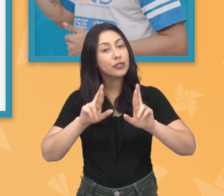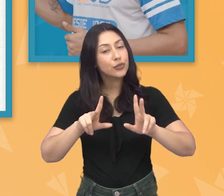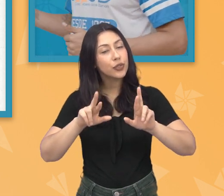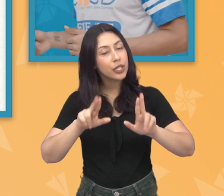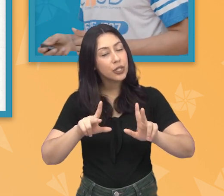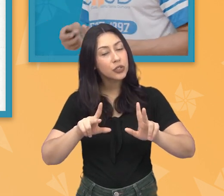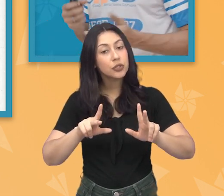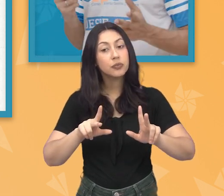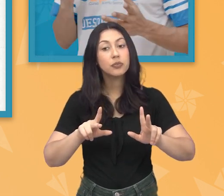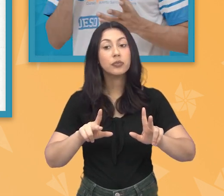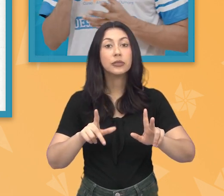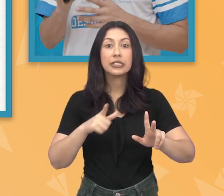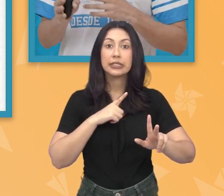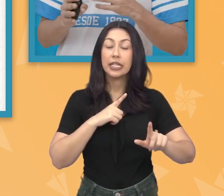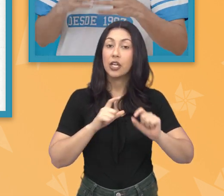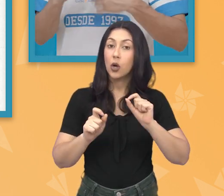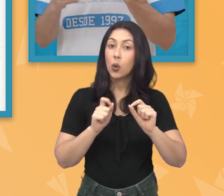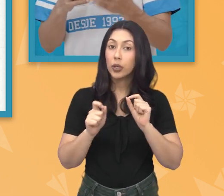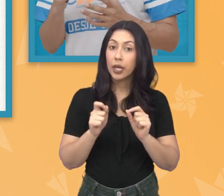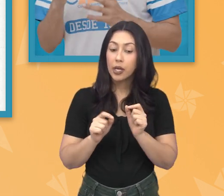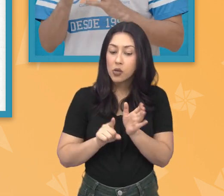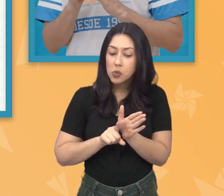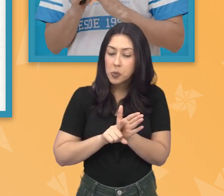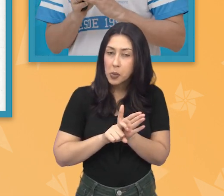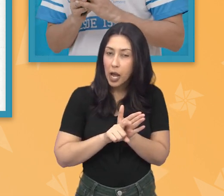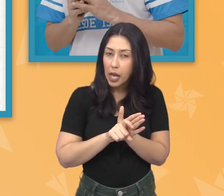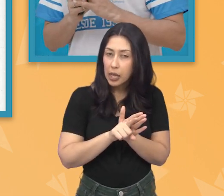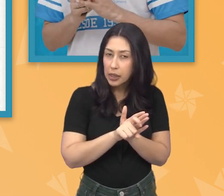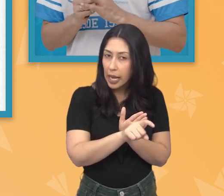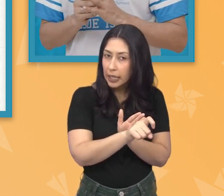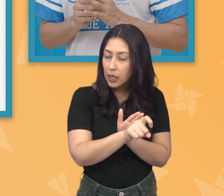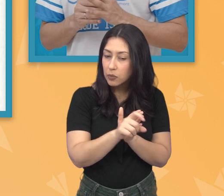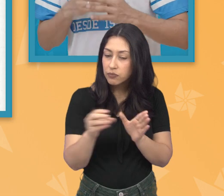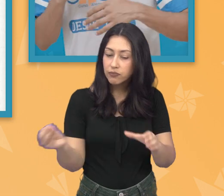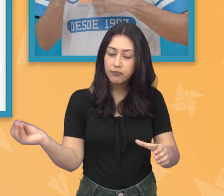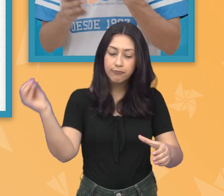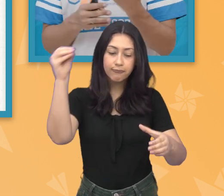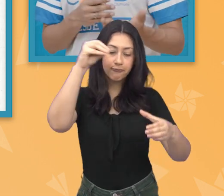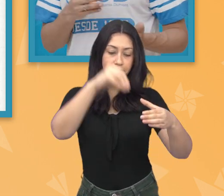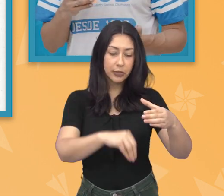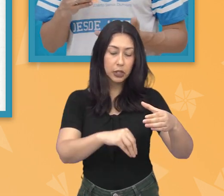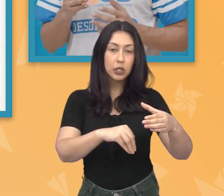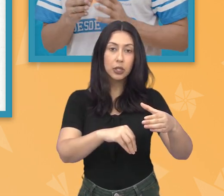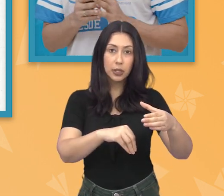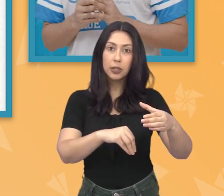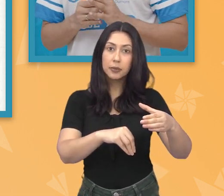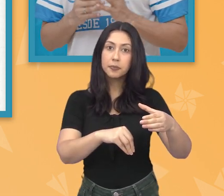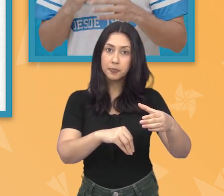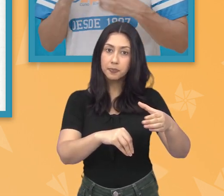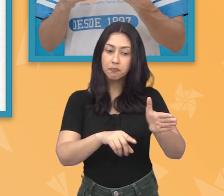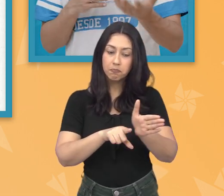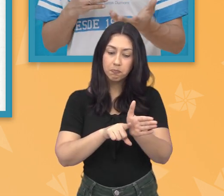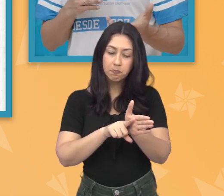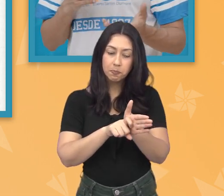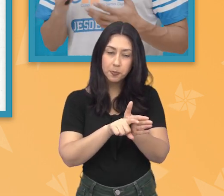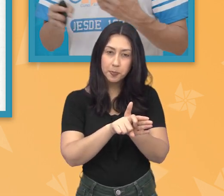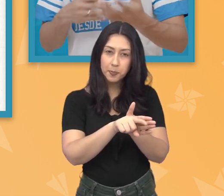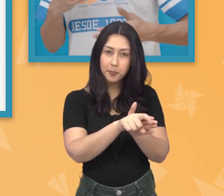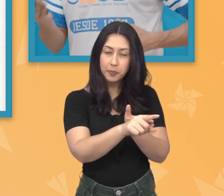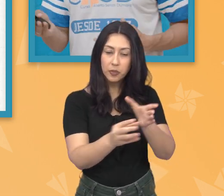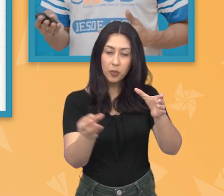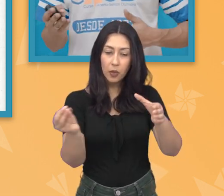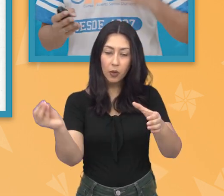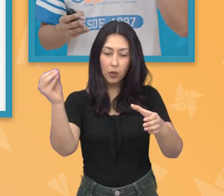esgotos. Esse reator biológico é realmente um reator biológico ali, tem a ver com os